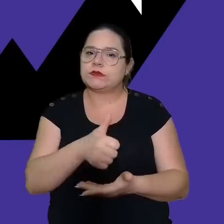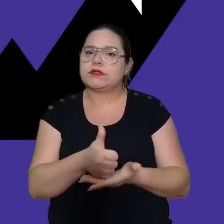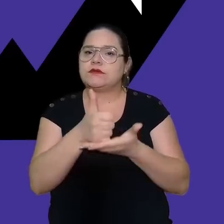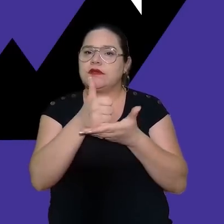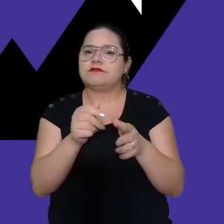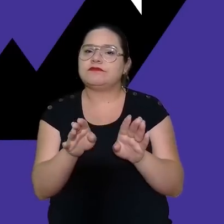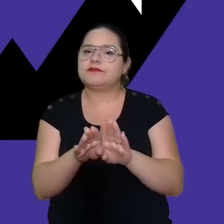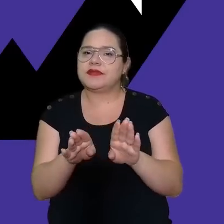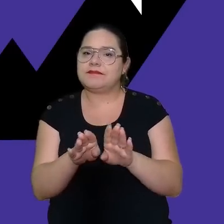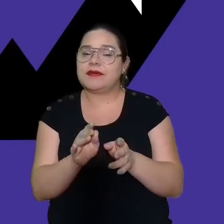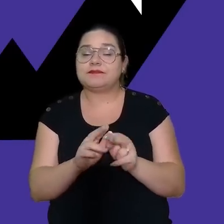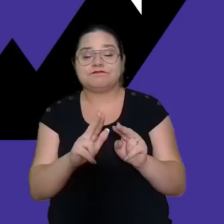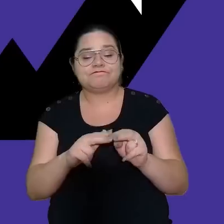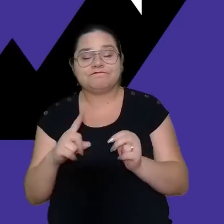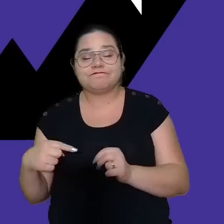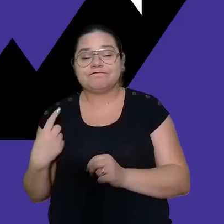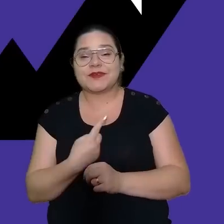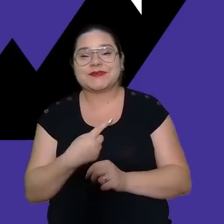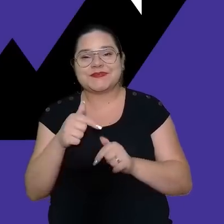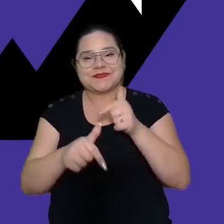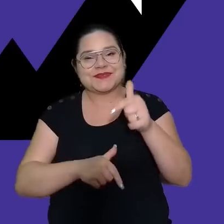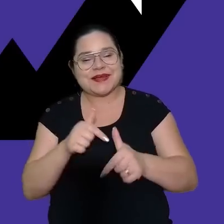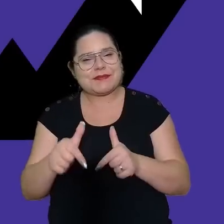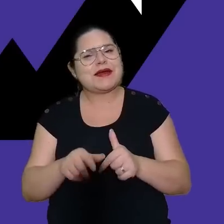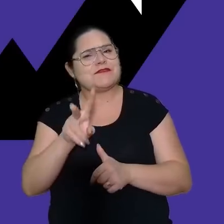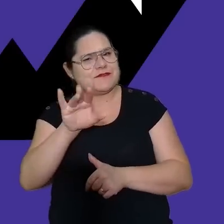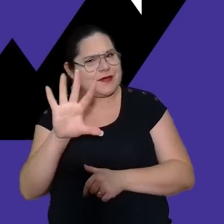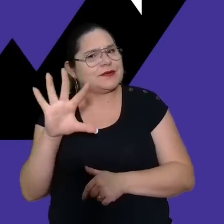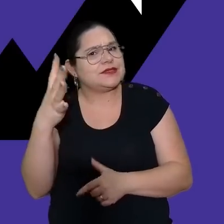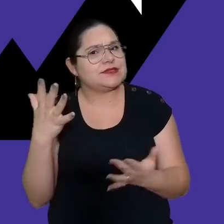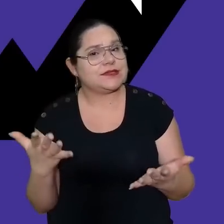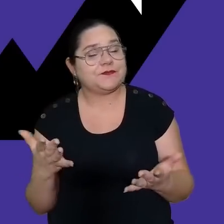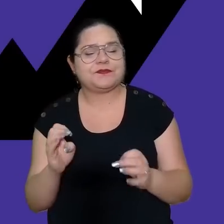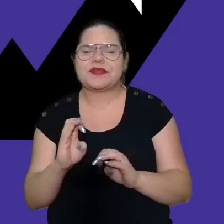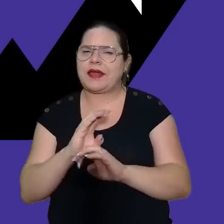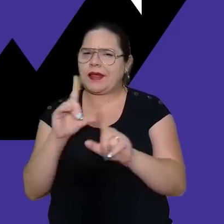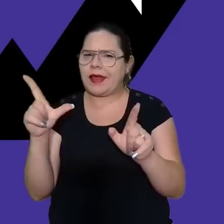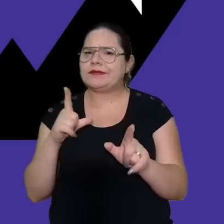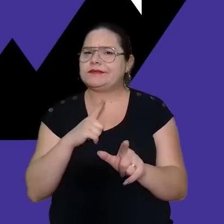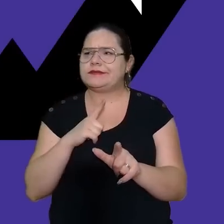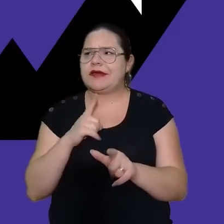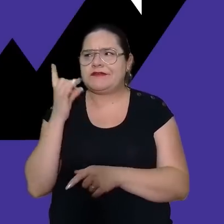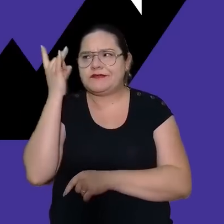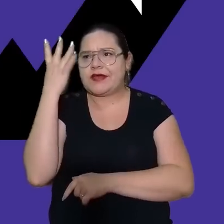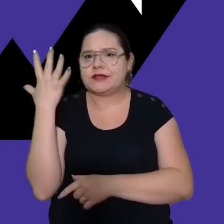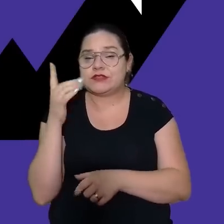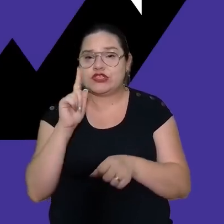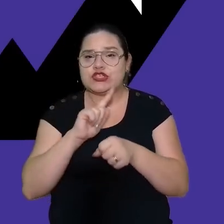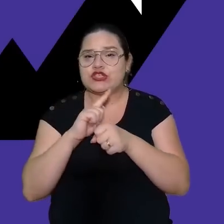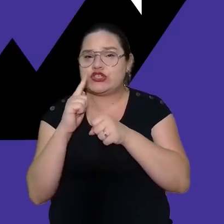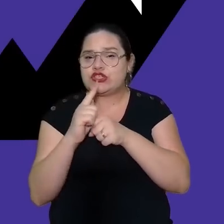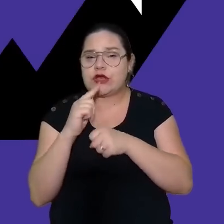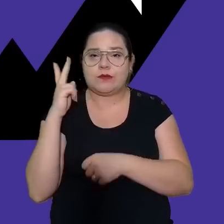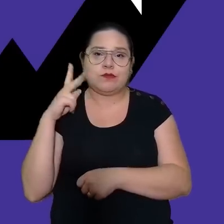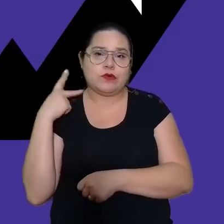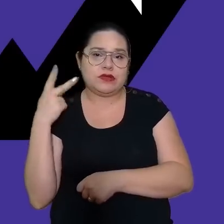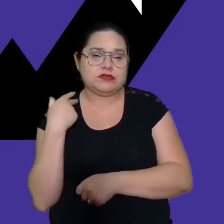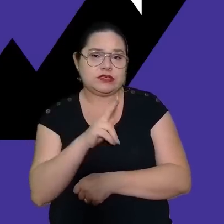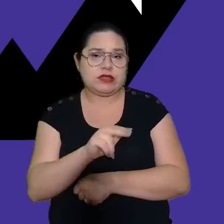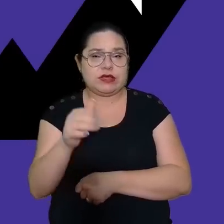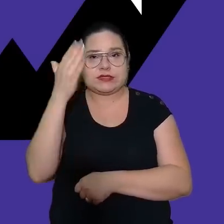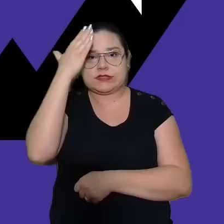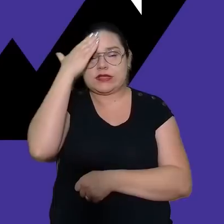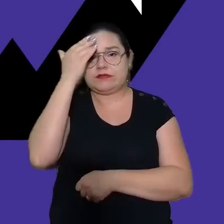acho que o nosso papel vai acontecer. É claro que a gente vai ter percalços, né? A geopolítica, ninguém sabe o que vai acontecer. Se tiver um